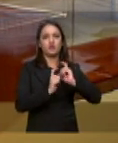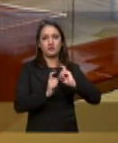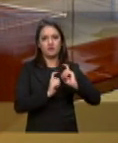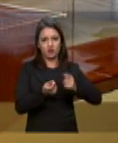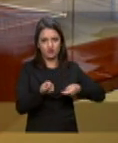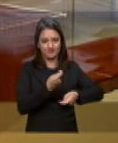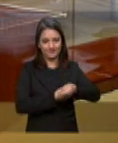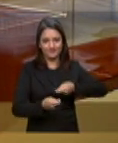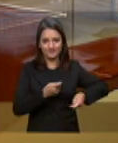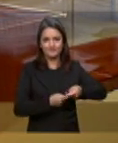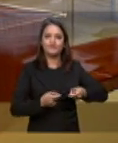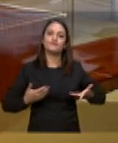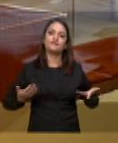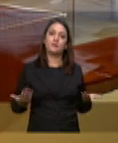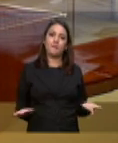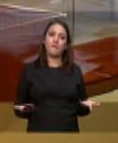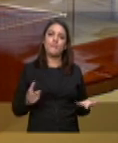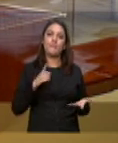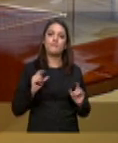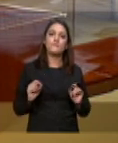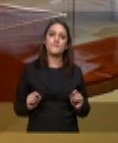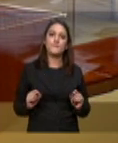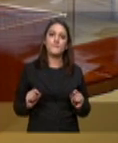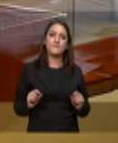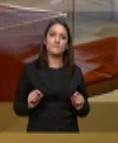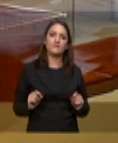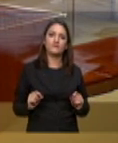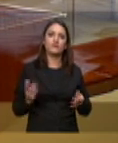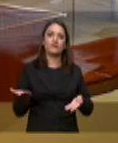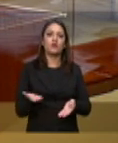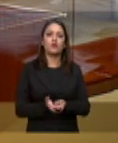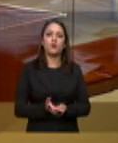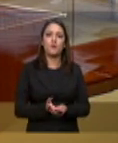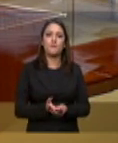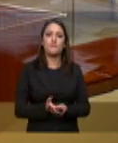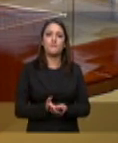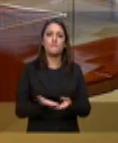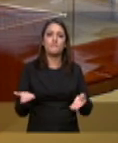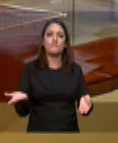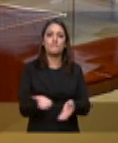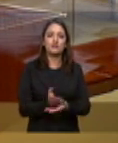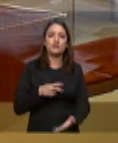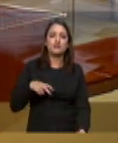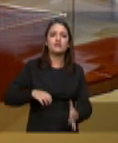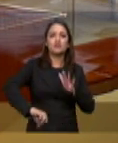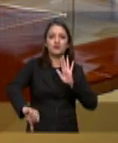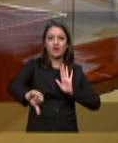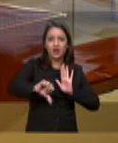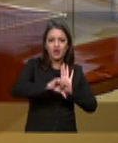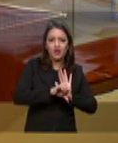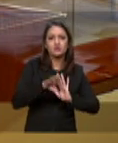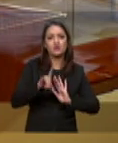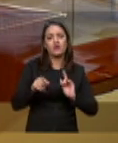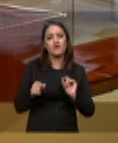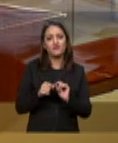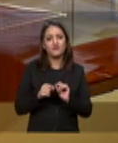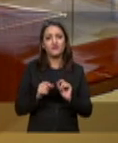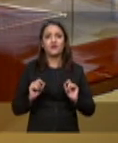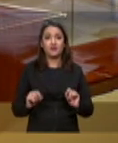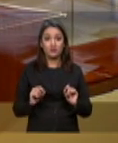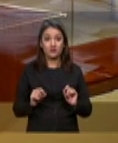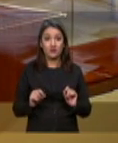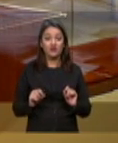Partindo da premissa, excelências, a premissa inequívoca que o STF julga ação sobre se é possível representação fiscal para fins